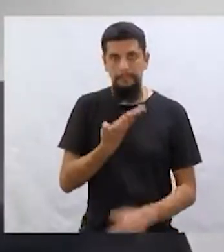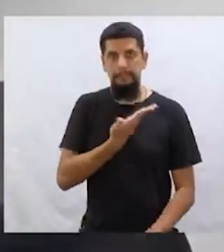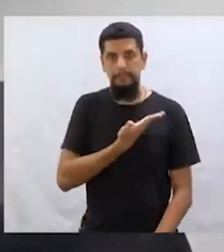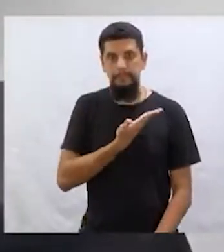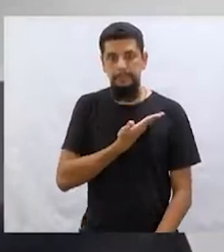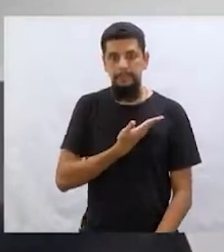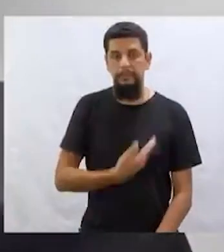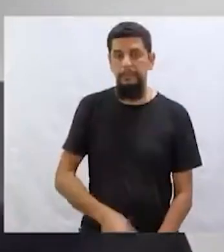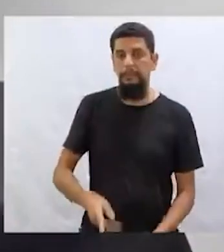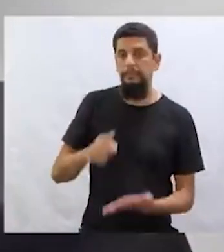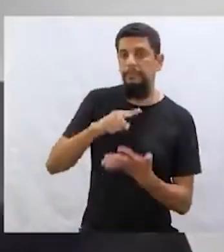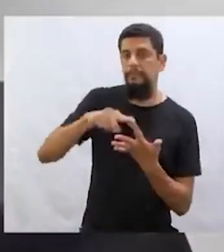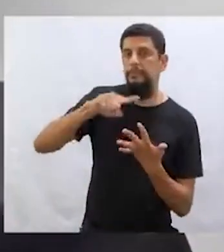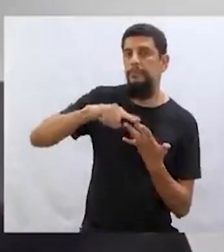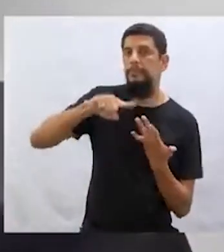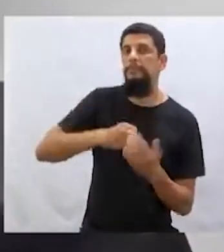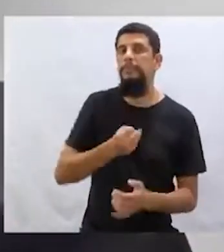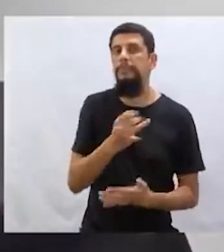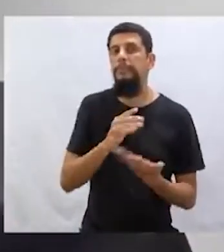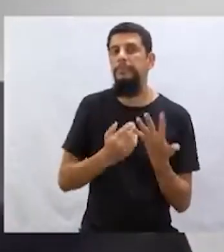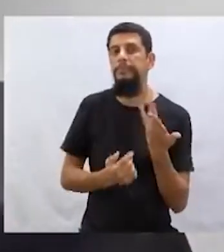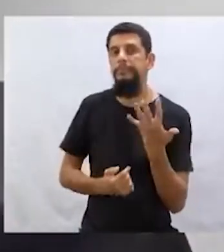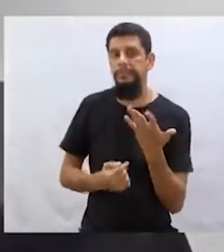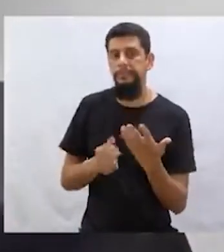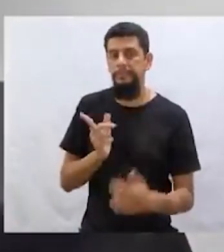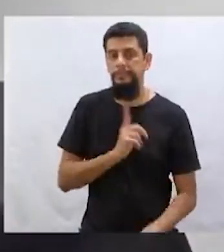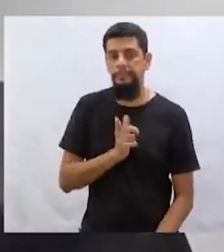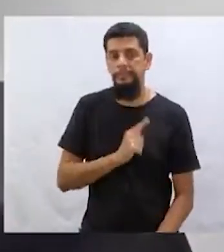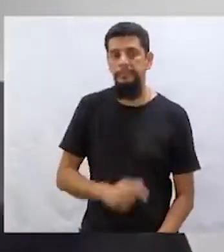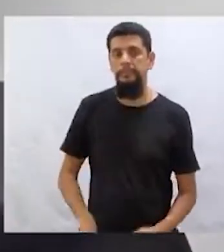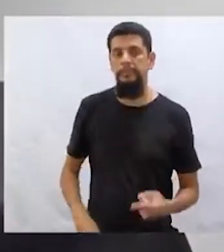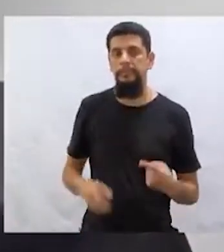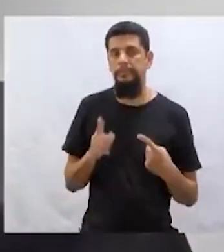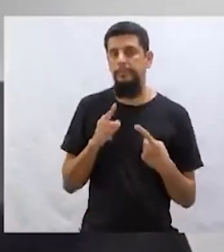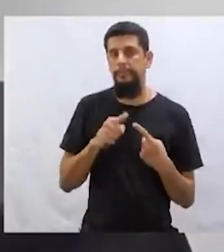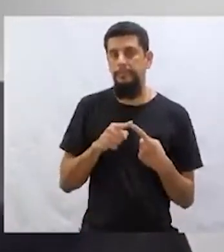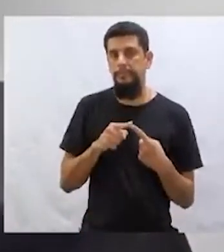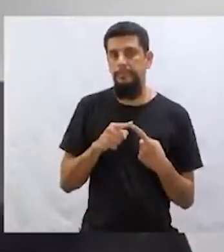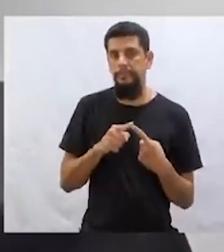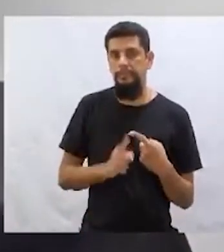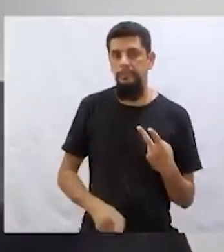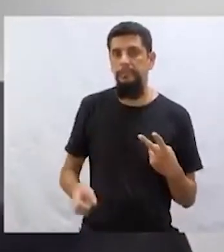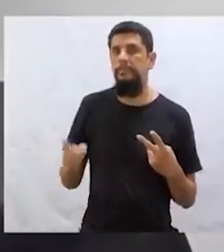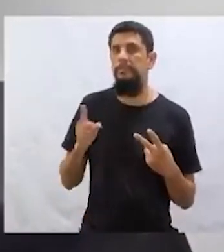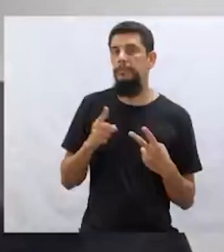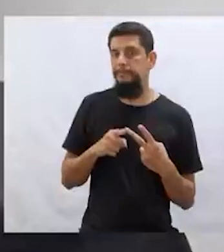Então, conta lá, professora André. Vamos contar aqui quantos dedos aqui estão levantados?